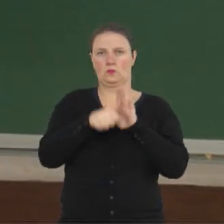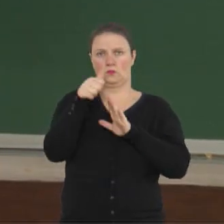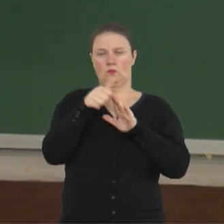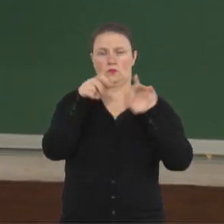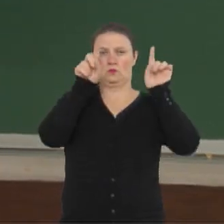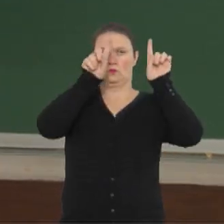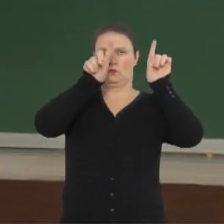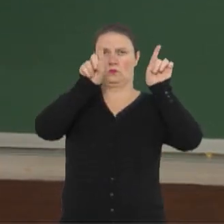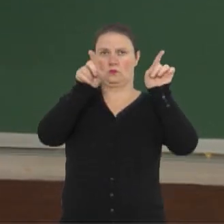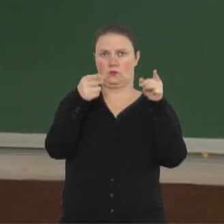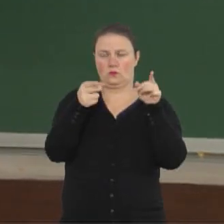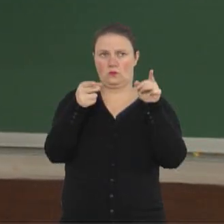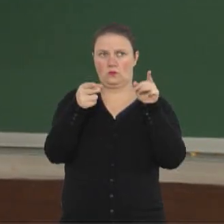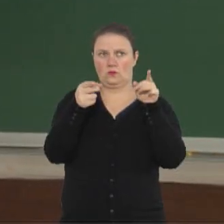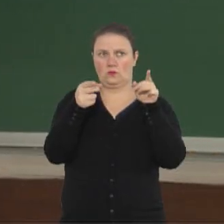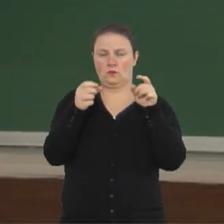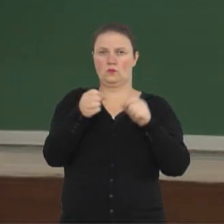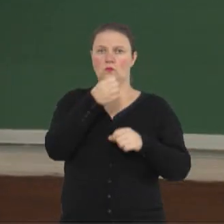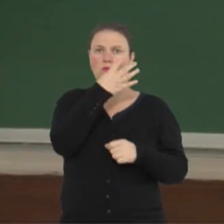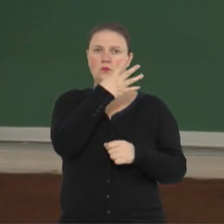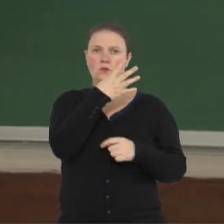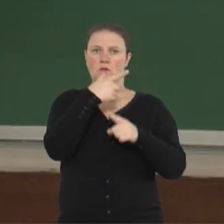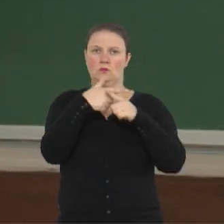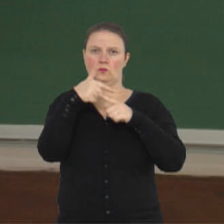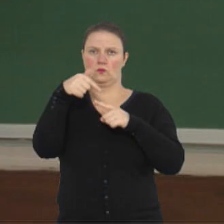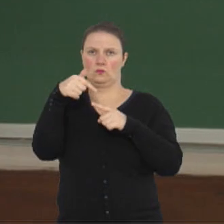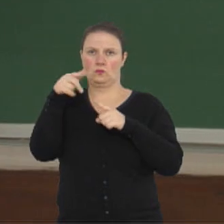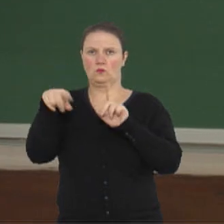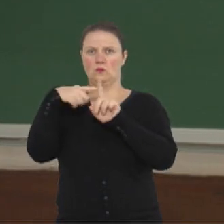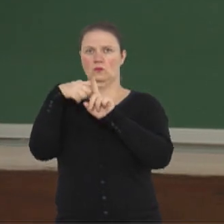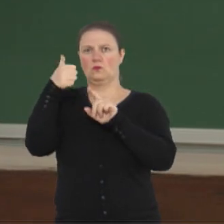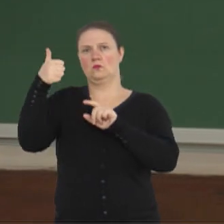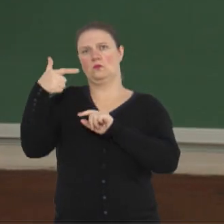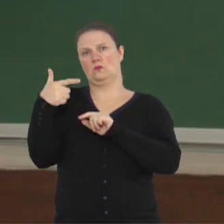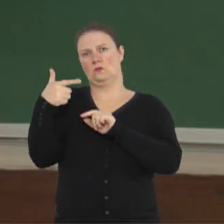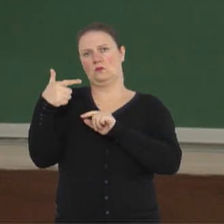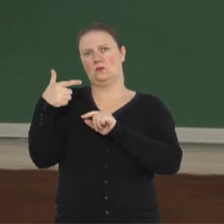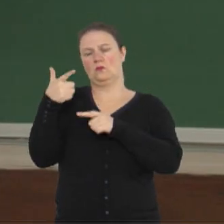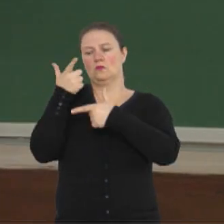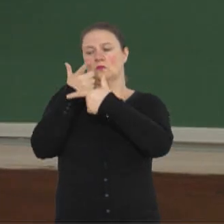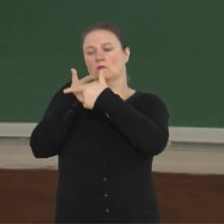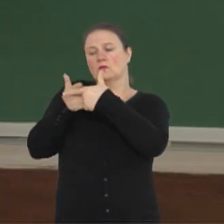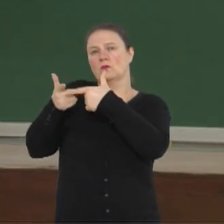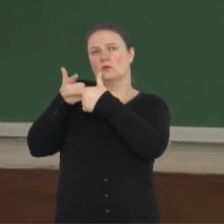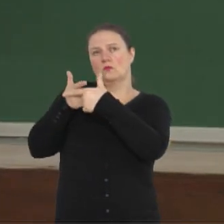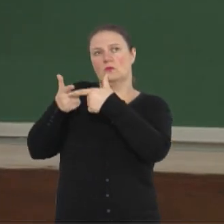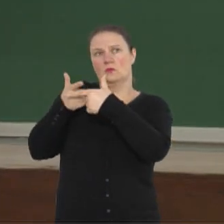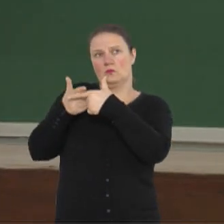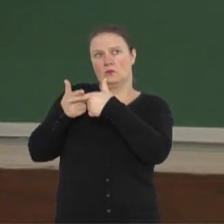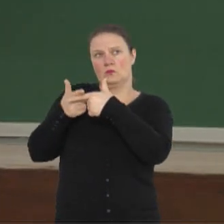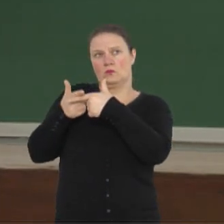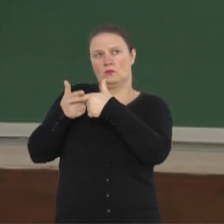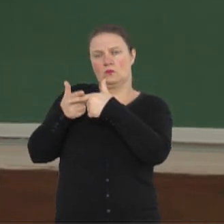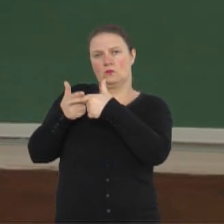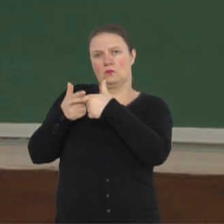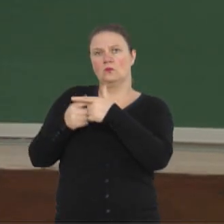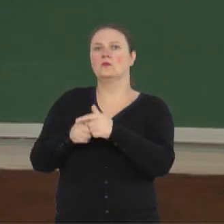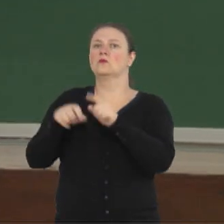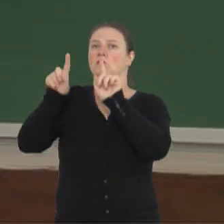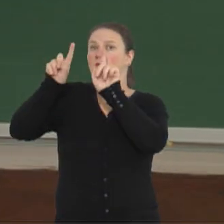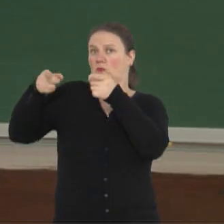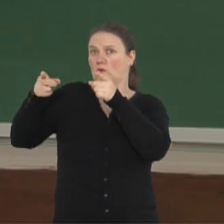parênteses, 4 vezes 7 mais 12, dividido pelo que está no segundo